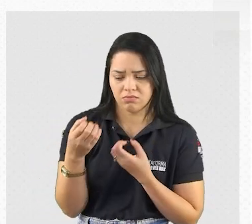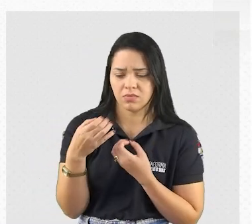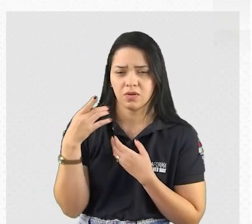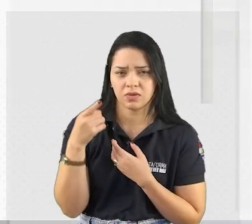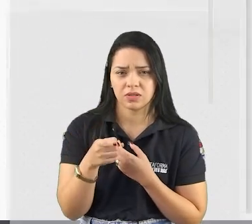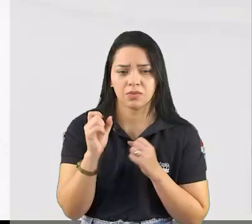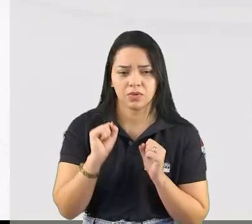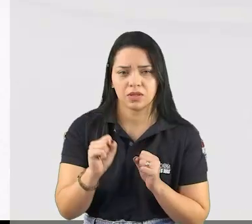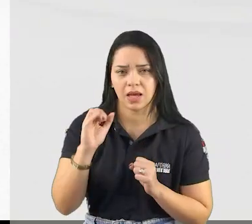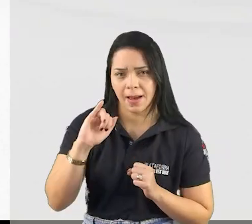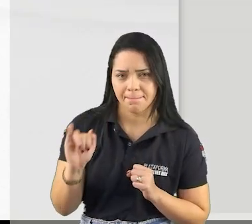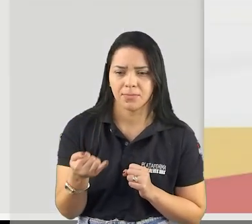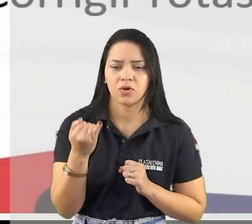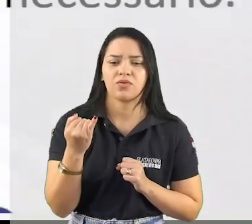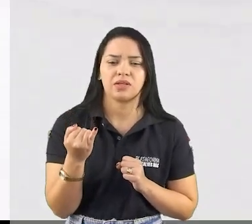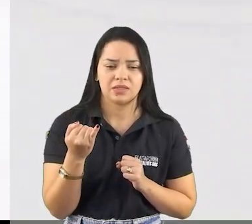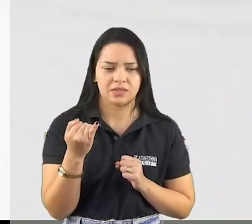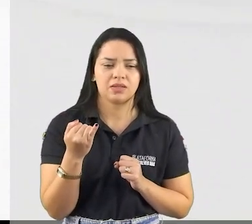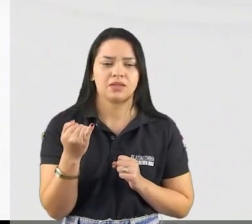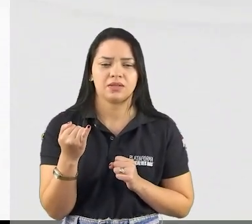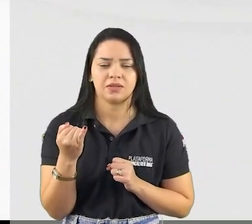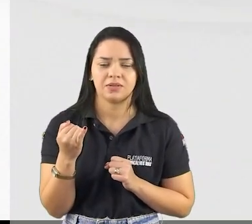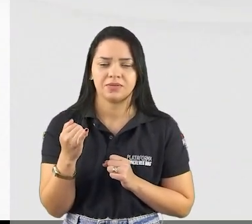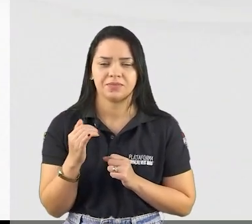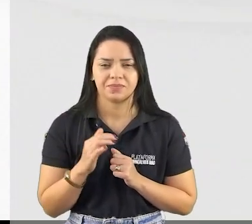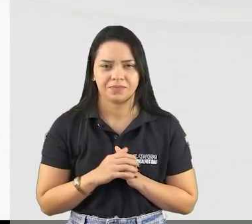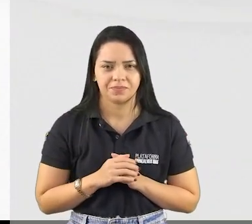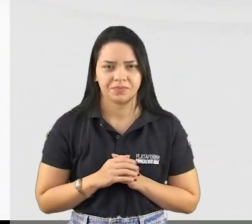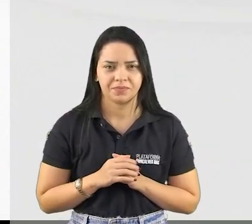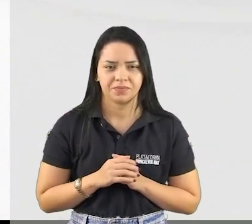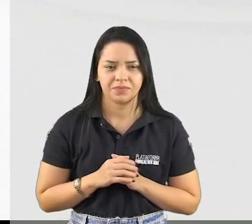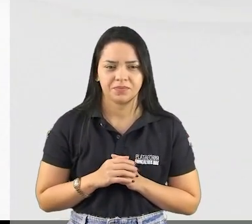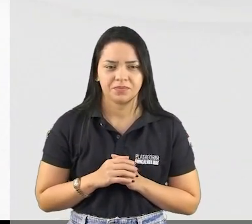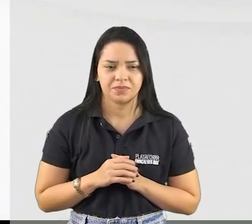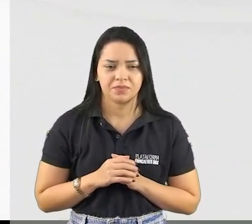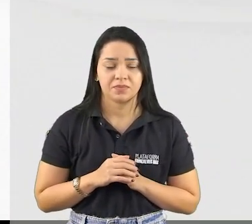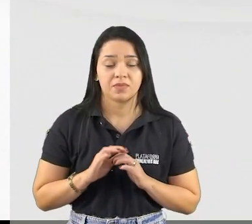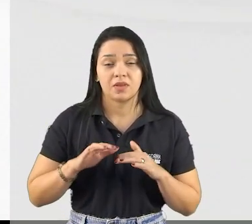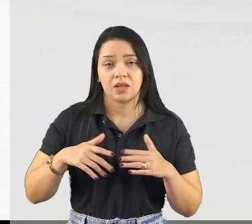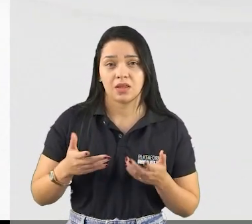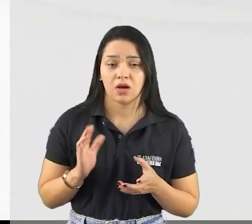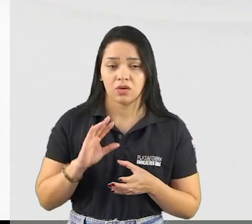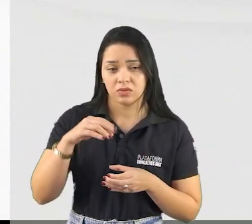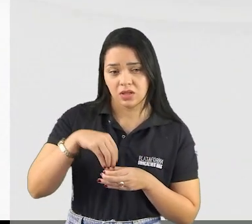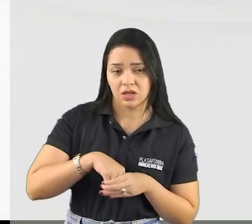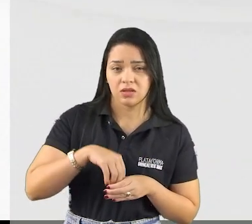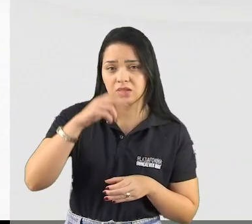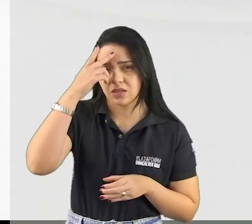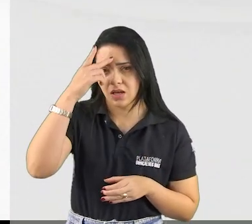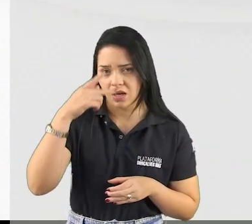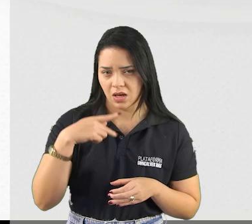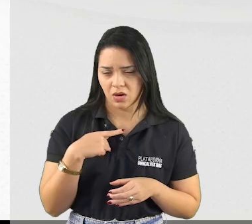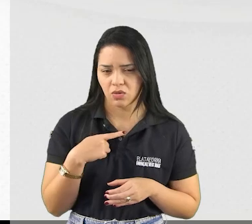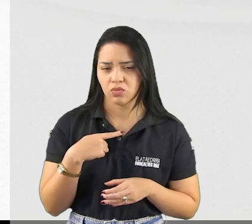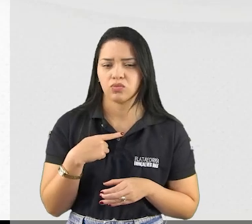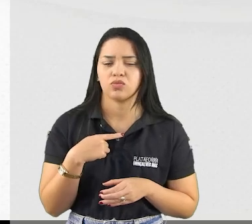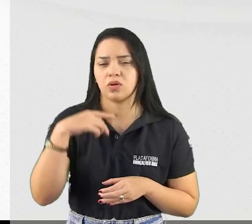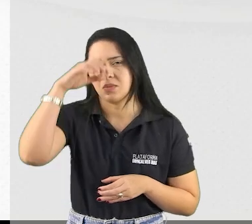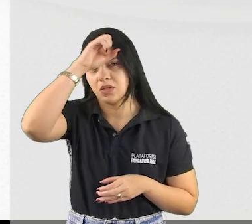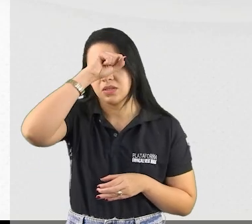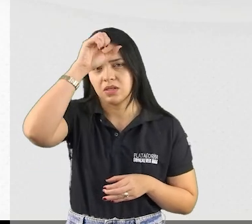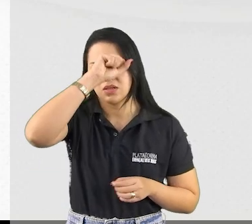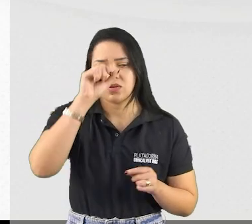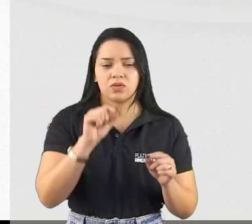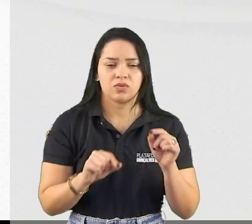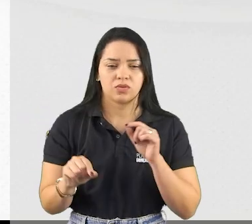você aproveitar cada pedacinho de tempo que você tiver. Então, dentro dessa autogestão, é importante que você seja capaz